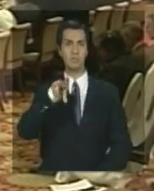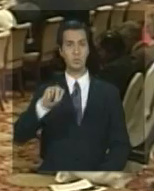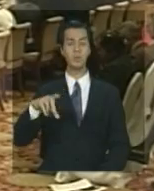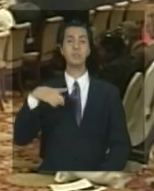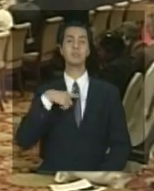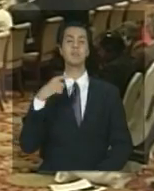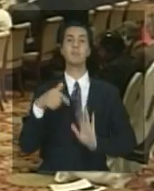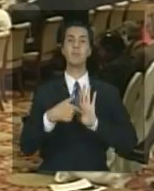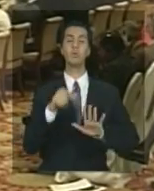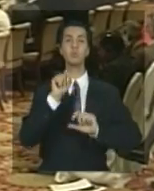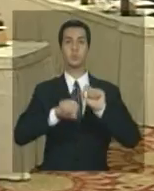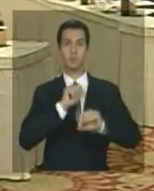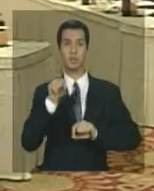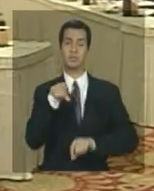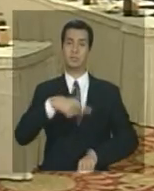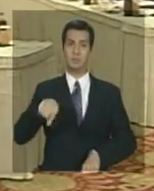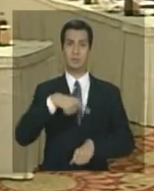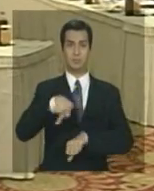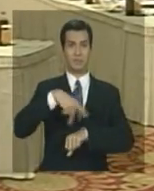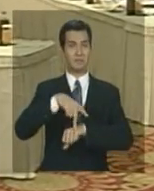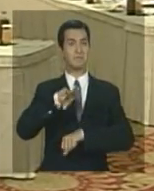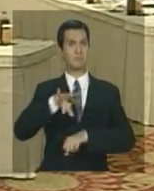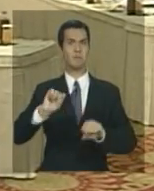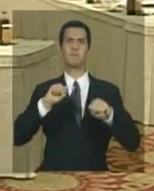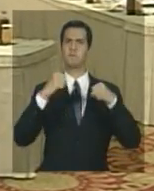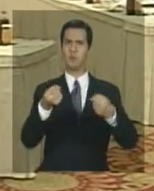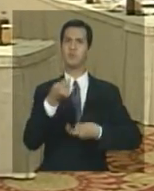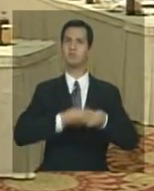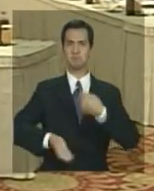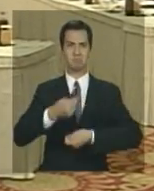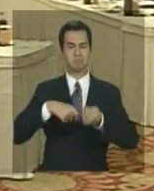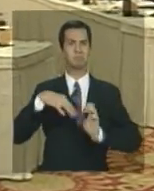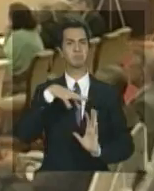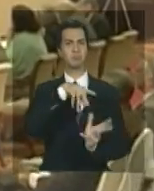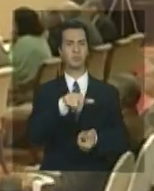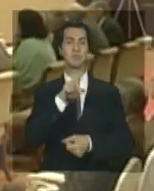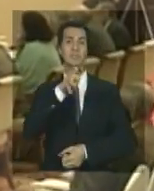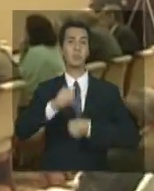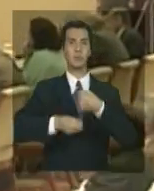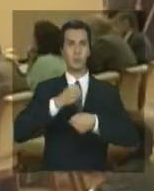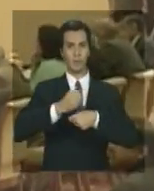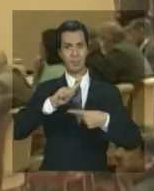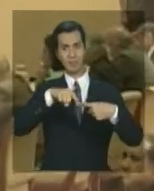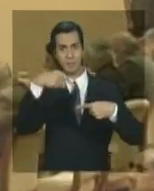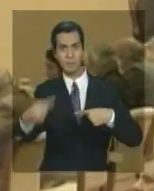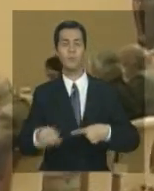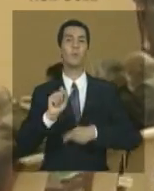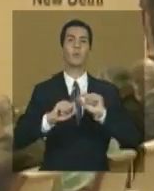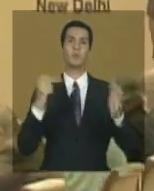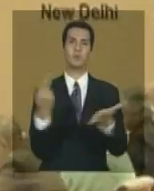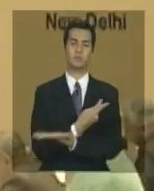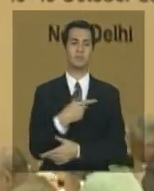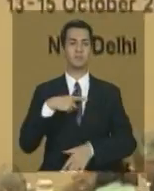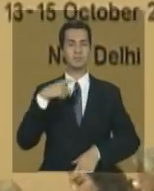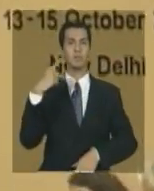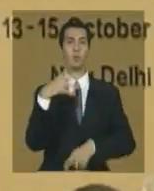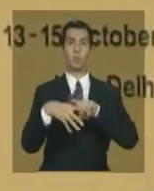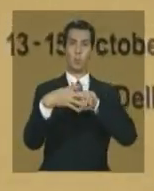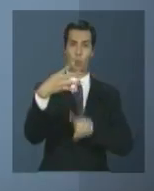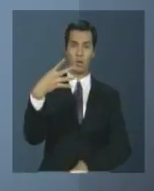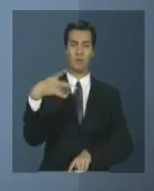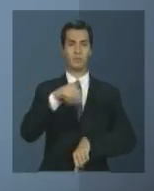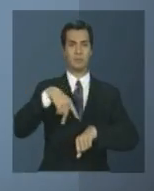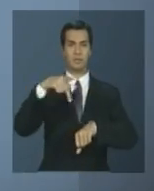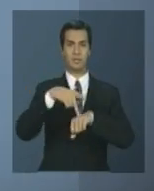que os BRICS se firmariam entre as maiores economias do mundo. 5 anos depois, o conceito foi incorporado à política externa dos